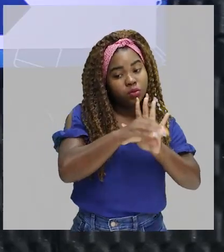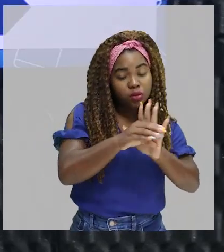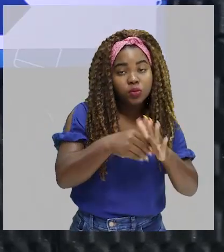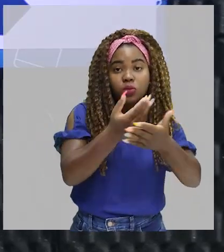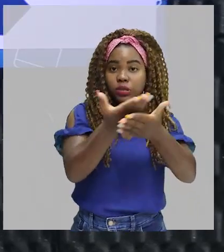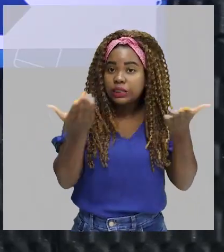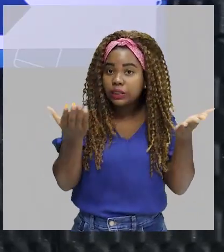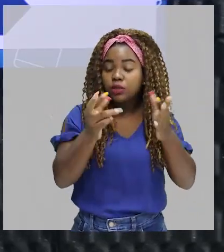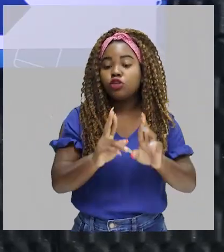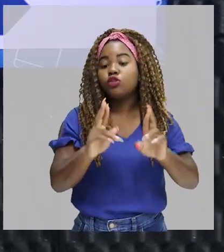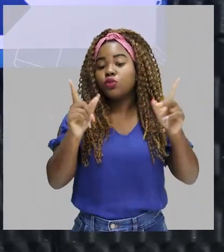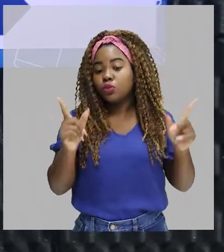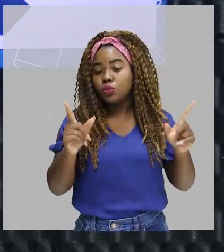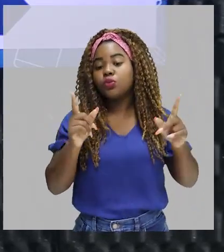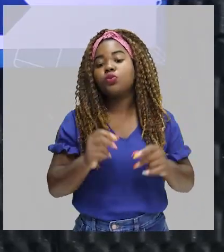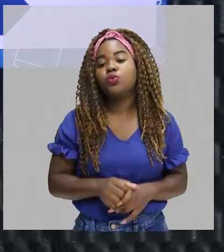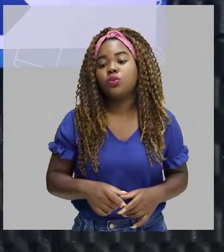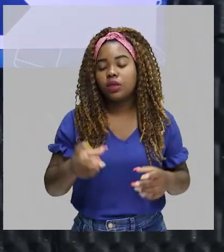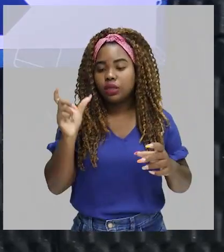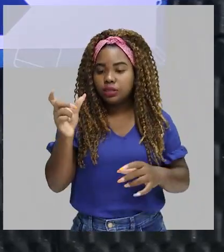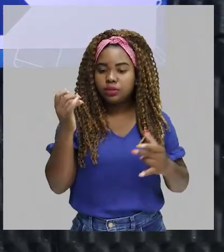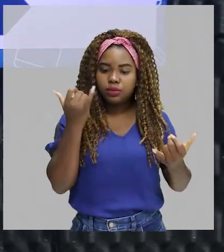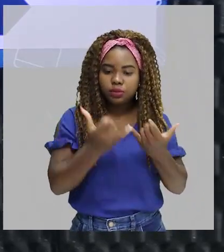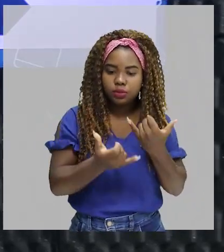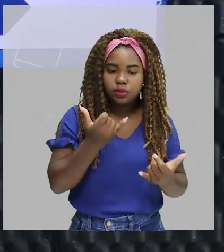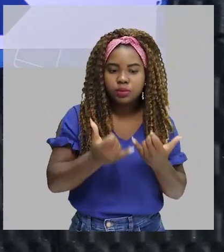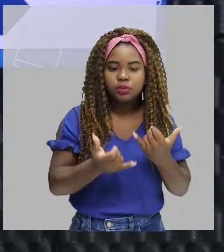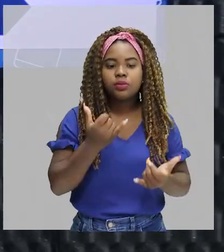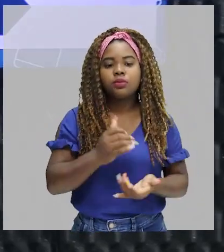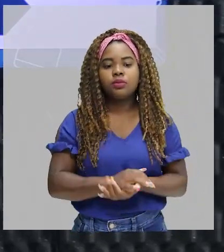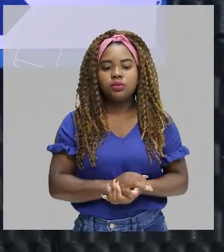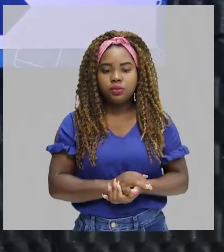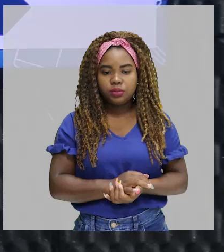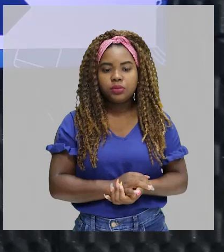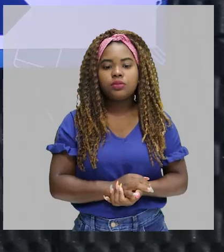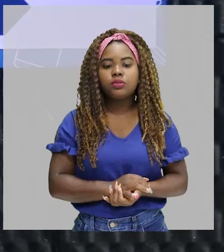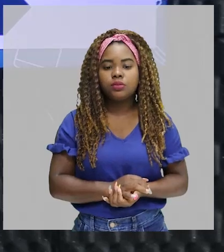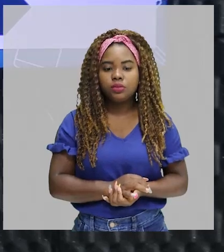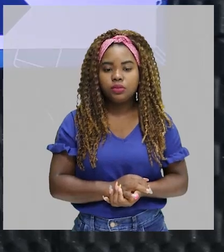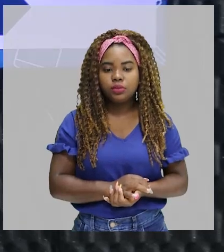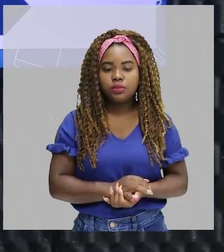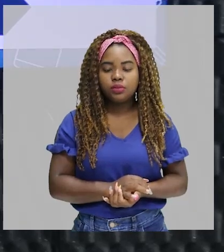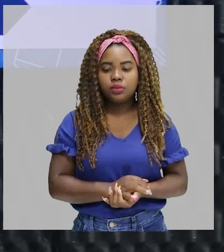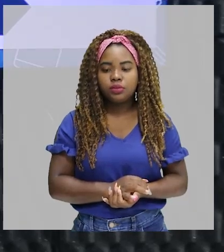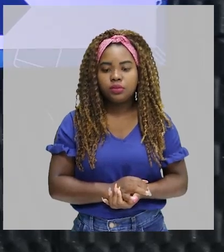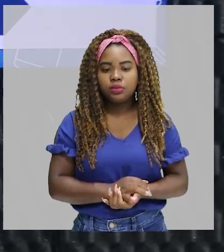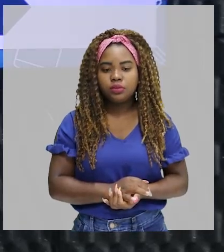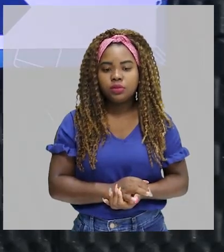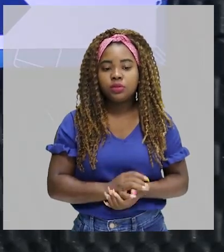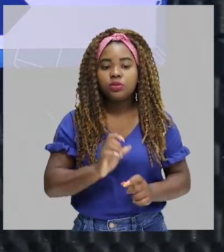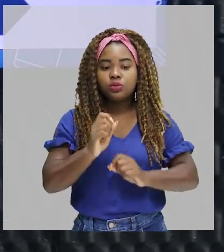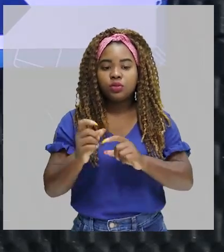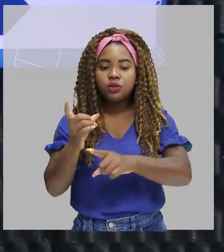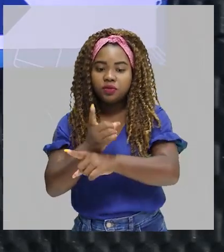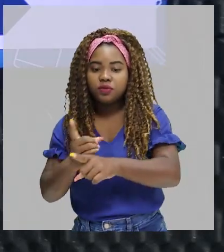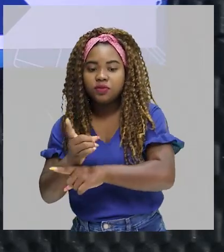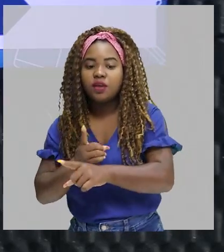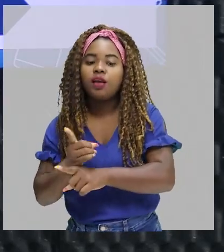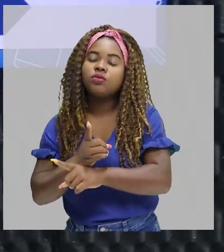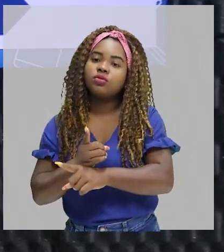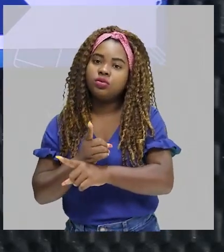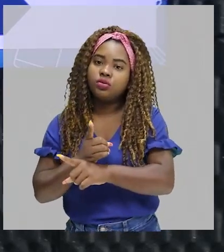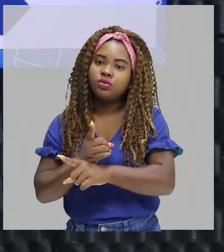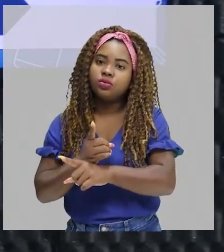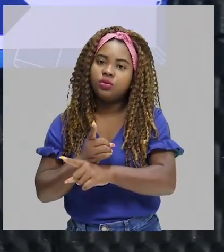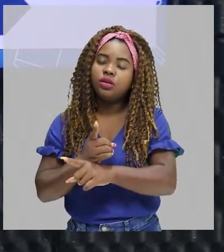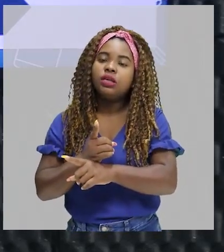vai diferenciar um cognato de um falso cognato é justamente essa ideia, se o sentido é o mesmo ou não.